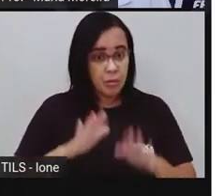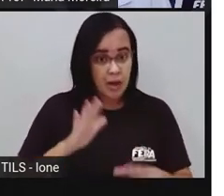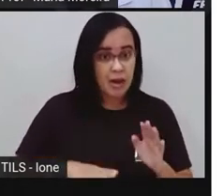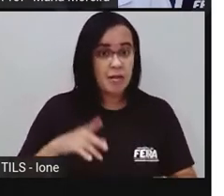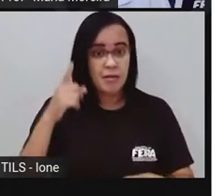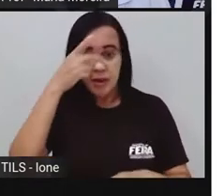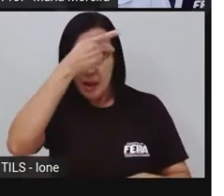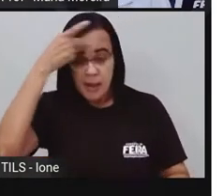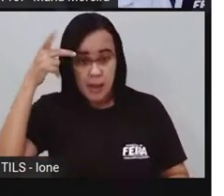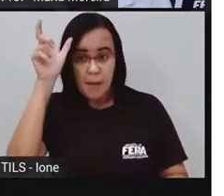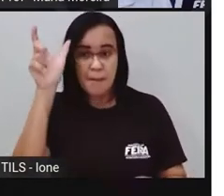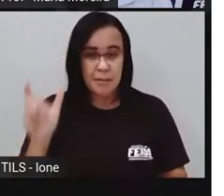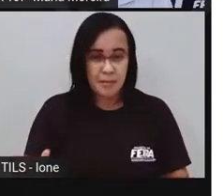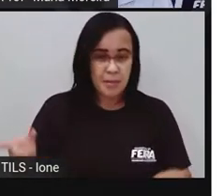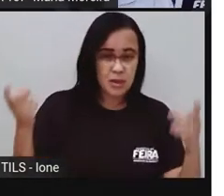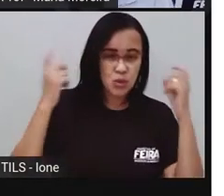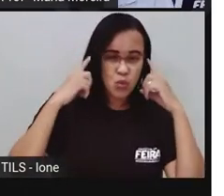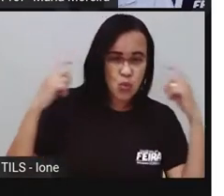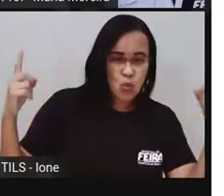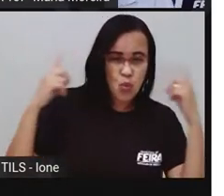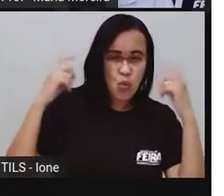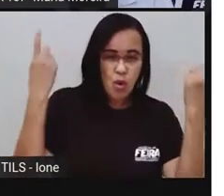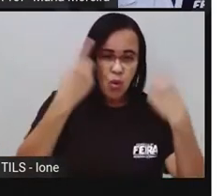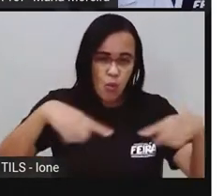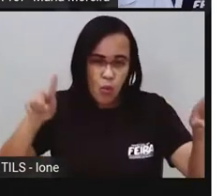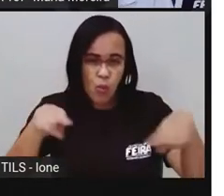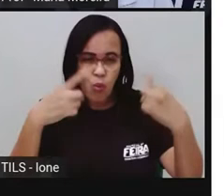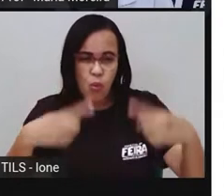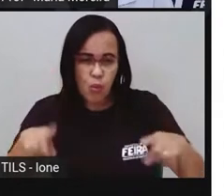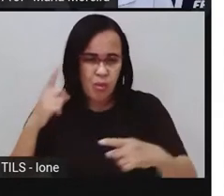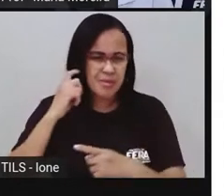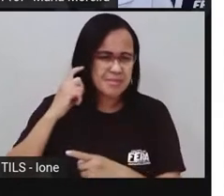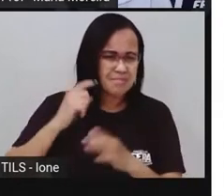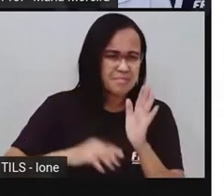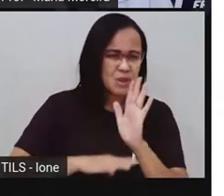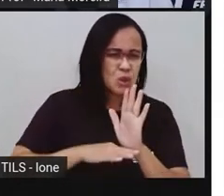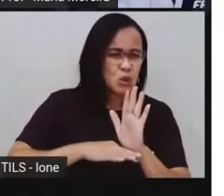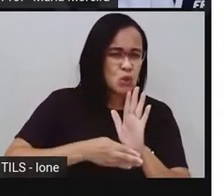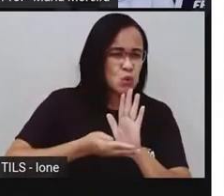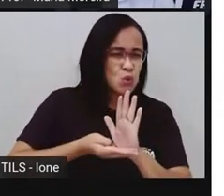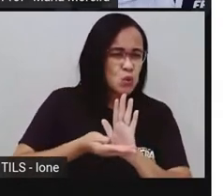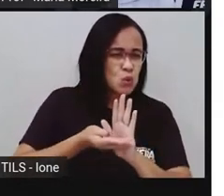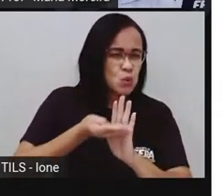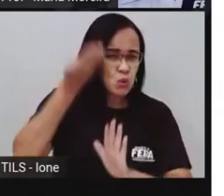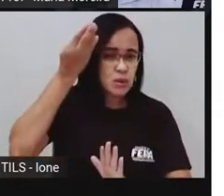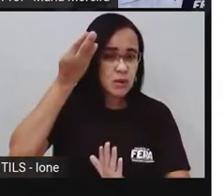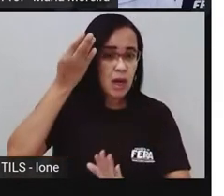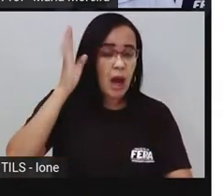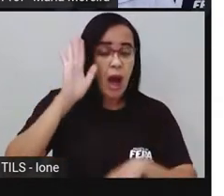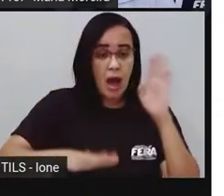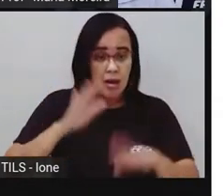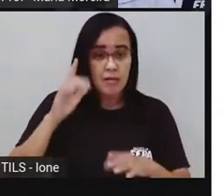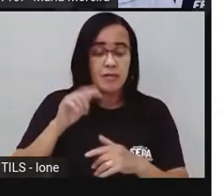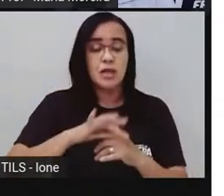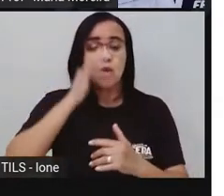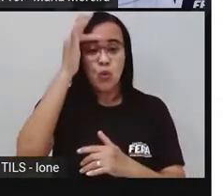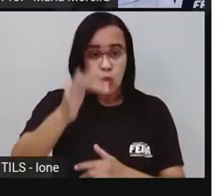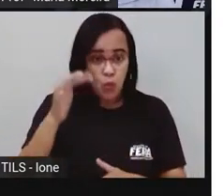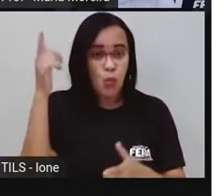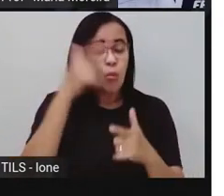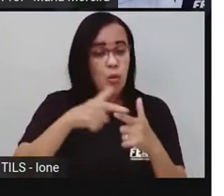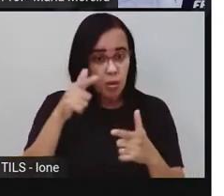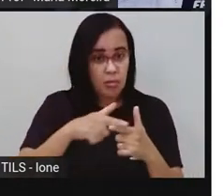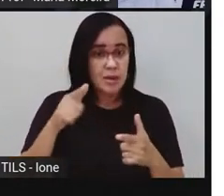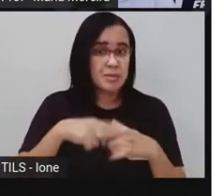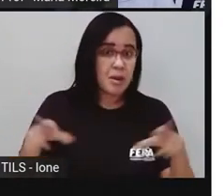poluição sonora que consegue aí né desenvolver essa poluição sonora acaba desenvolvendo também A surdez e olha só que surpresa